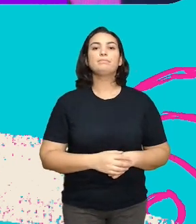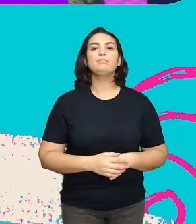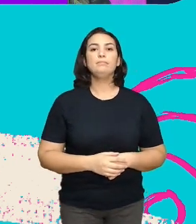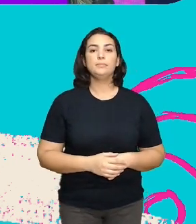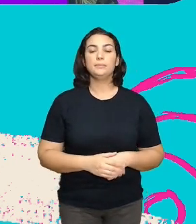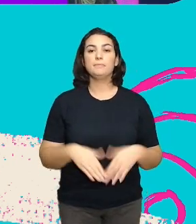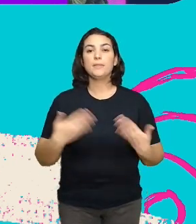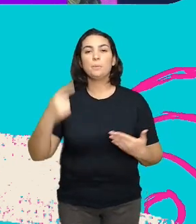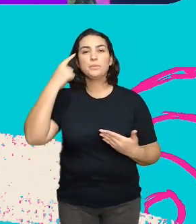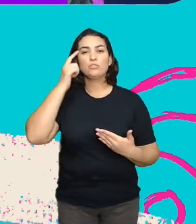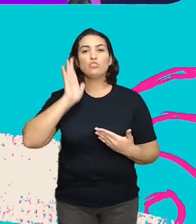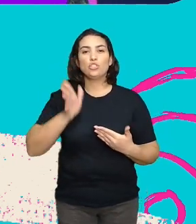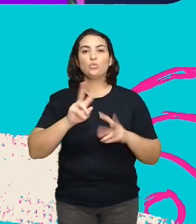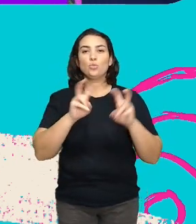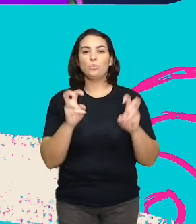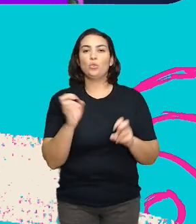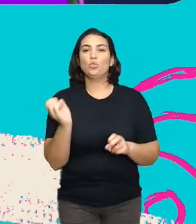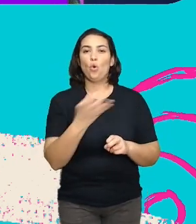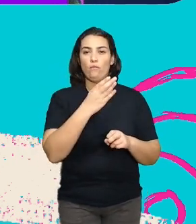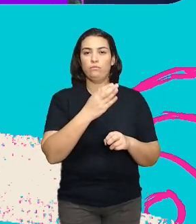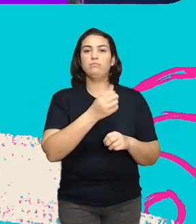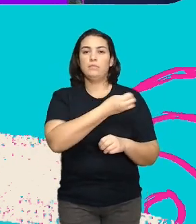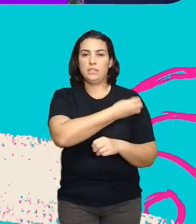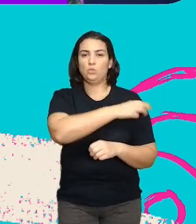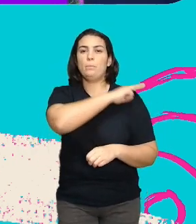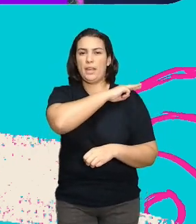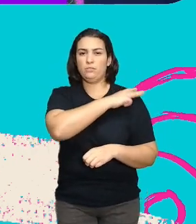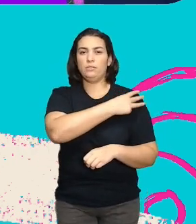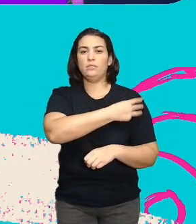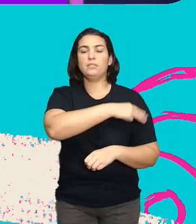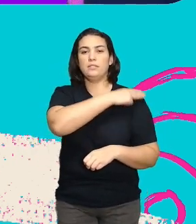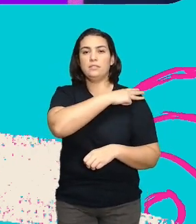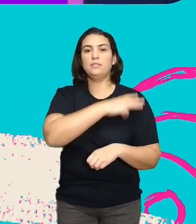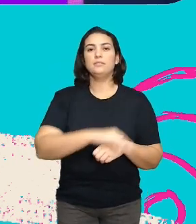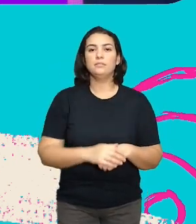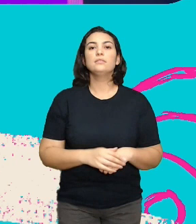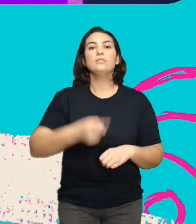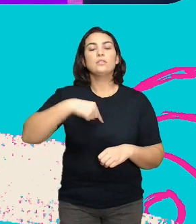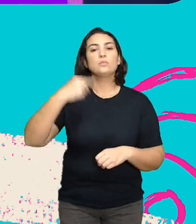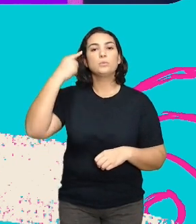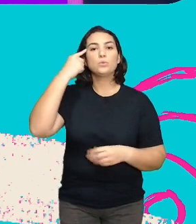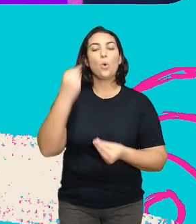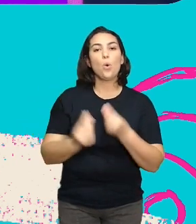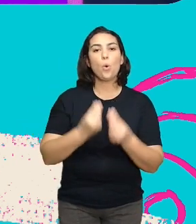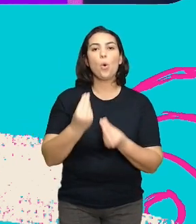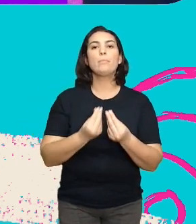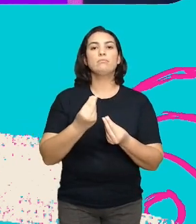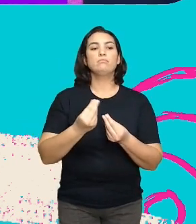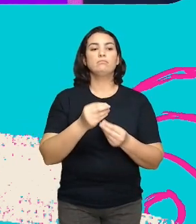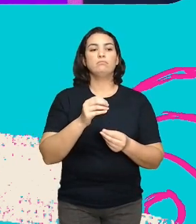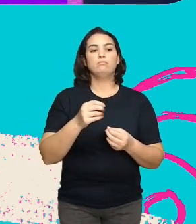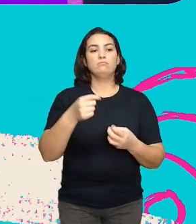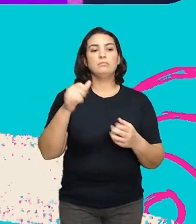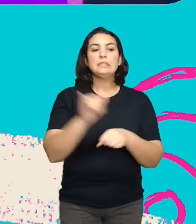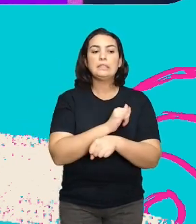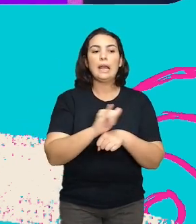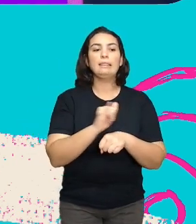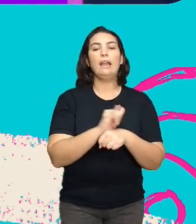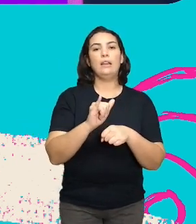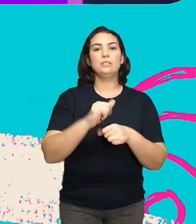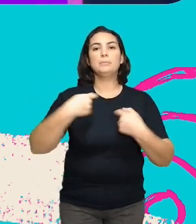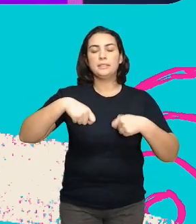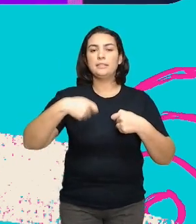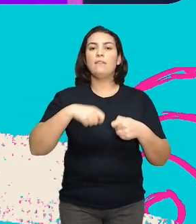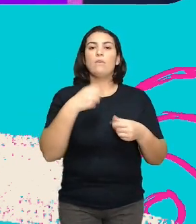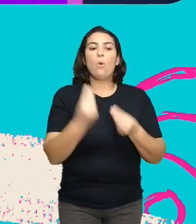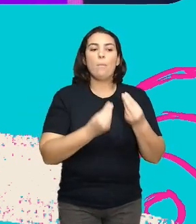médio, nós implementamos alguns componentes eletivos voltados ao desenvolvimento dessas habilidades necessárias lá